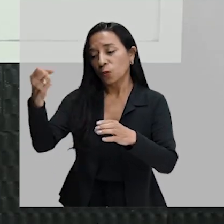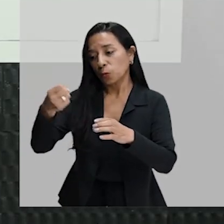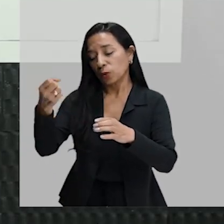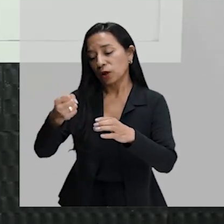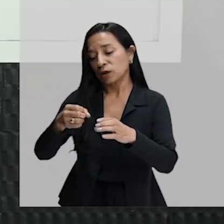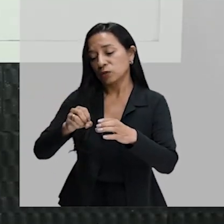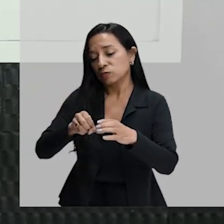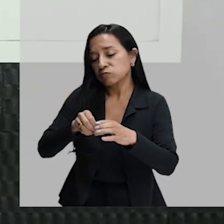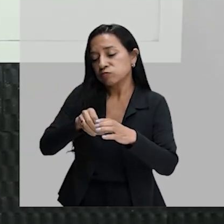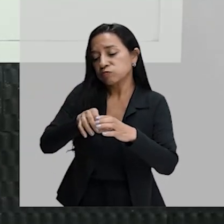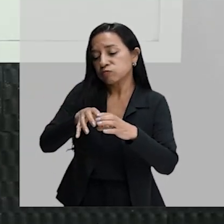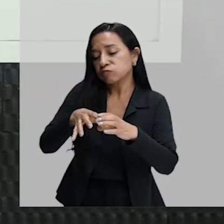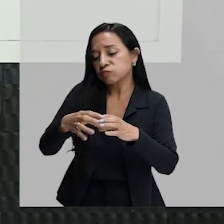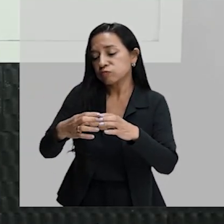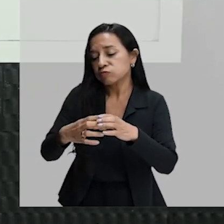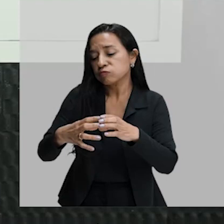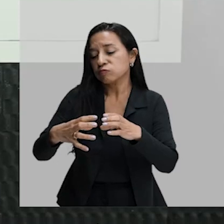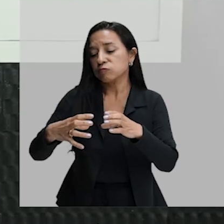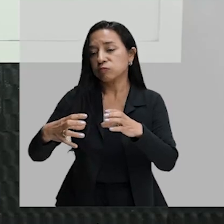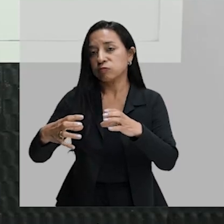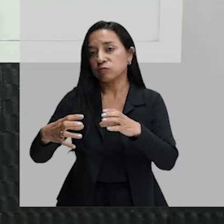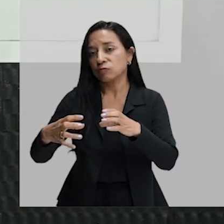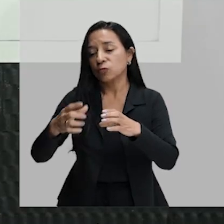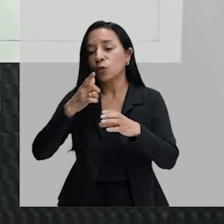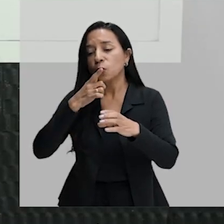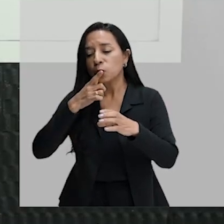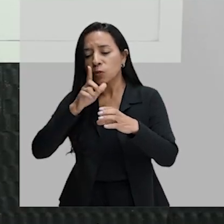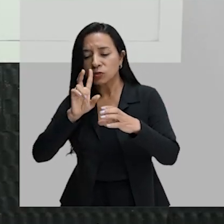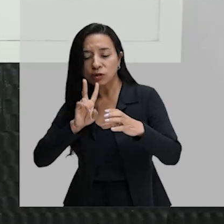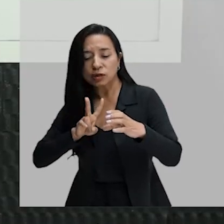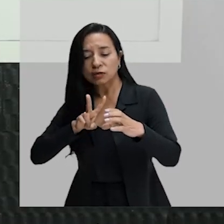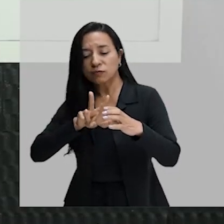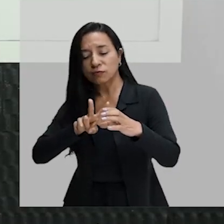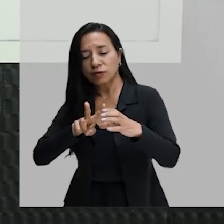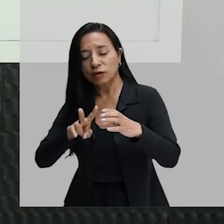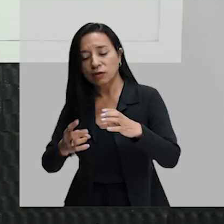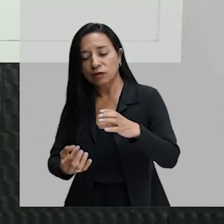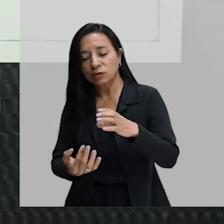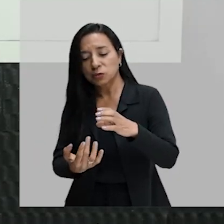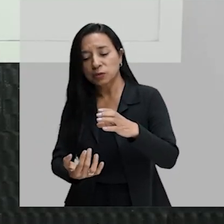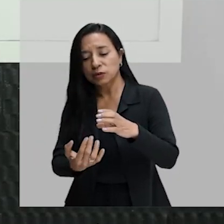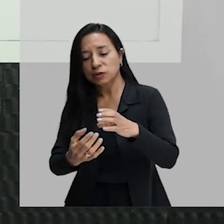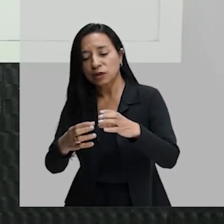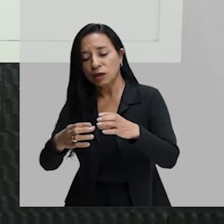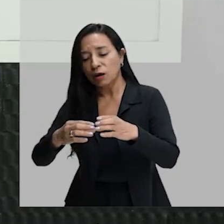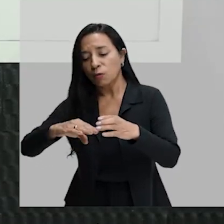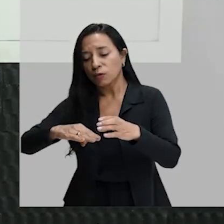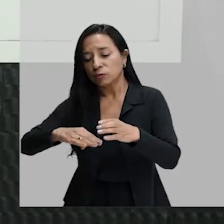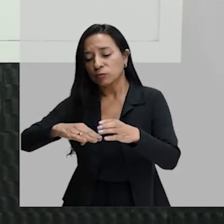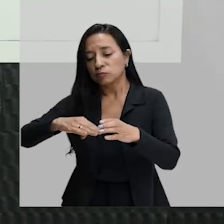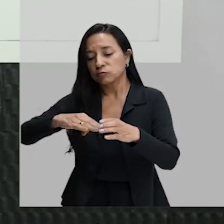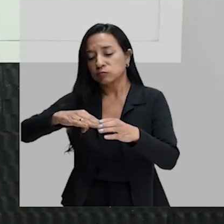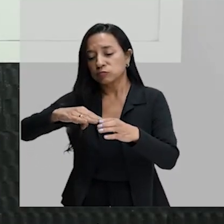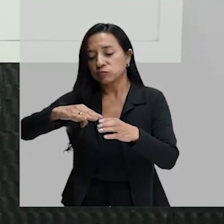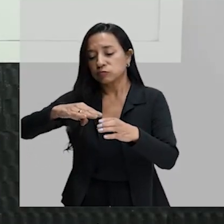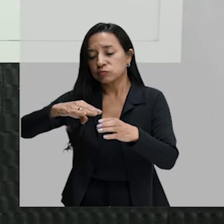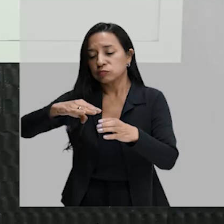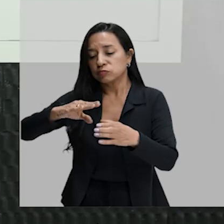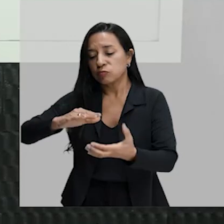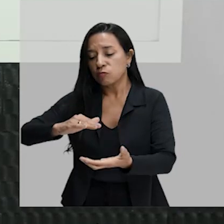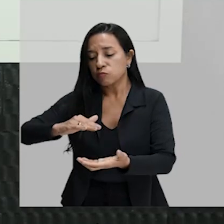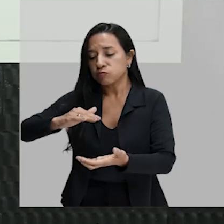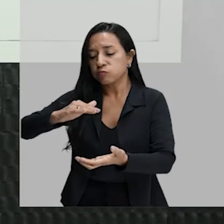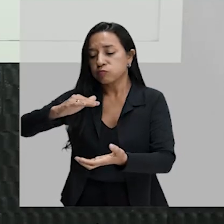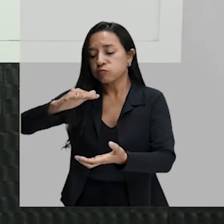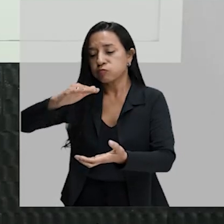leite, tá certo? Porque o leite, a gente consegue ver, quando a gente leva ao fogo, né, que ele aumenta logo o seu tamanho, né? Se não